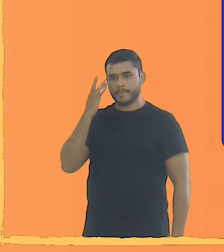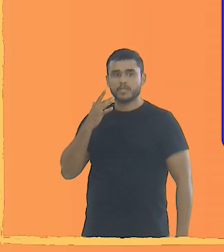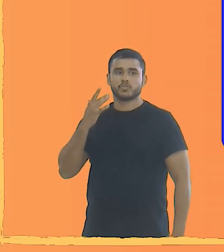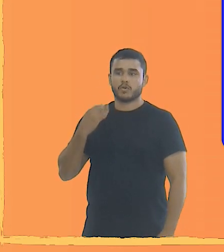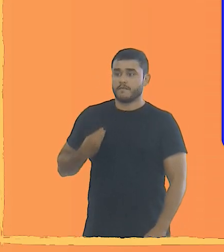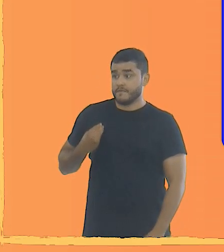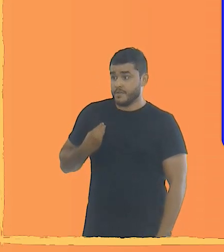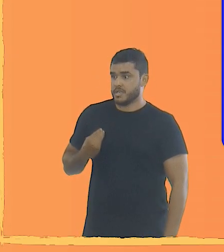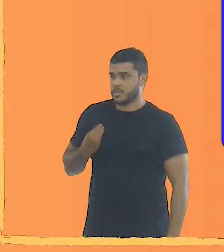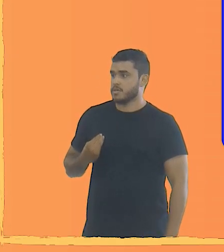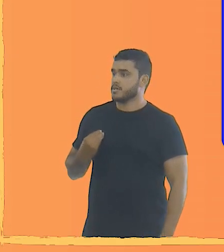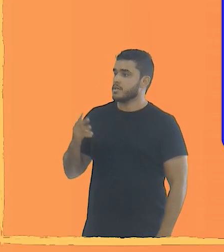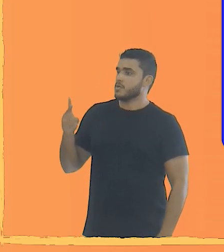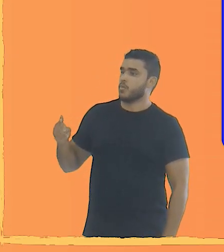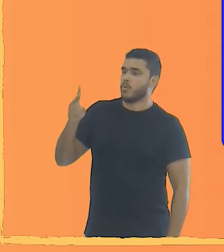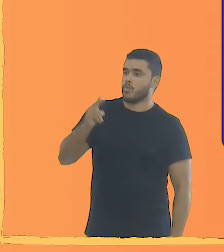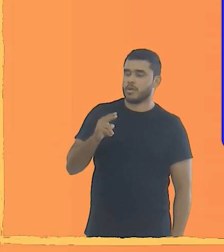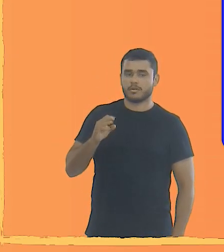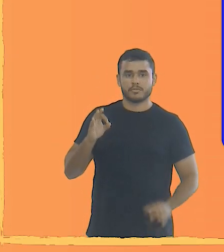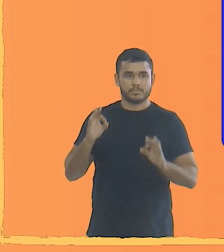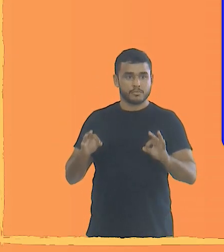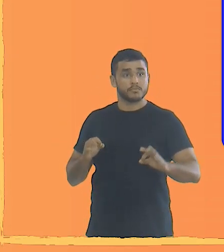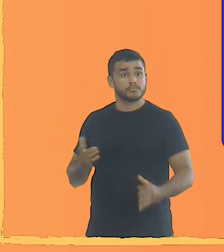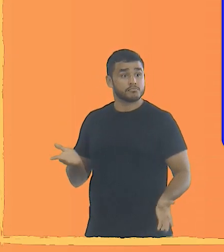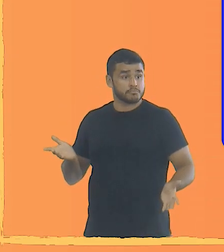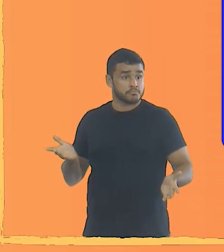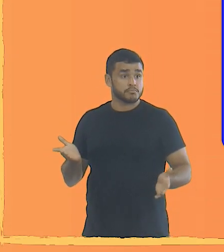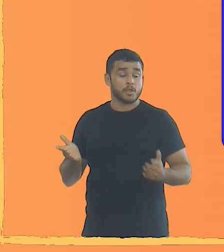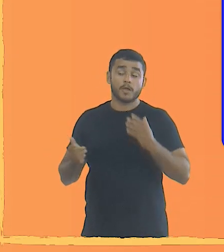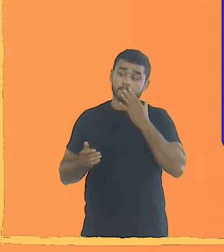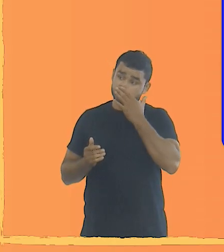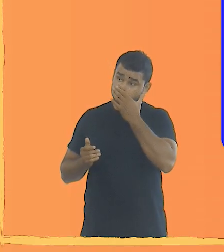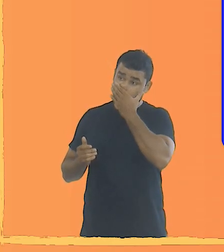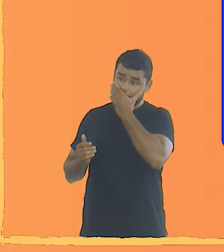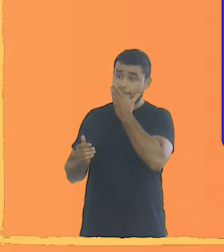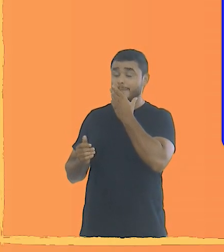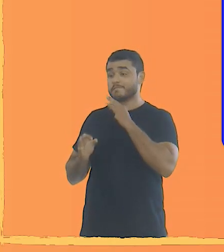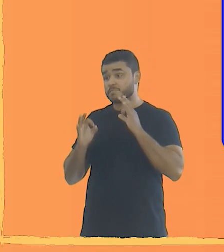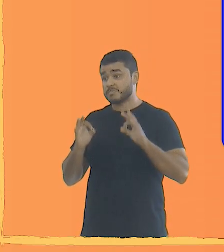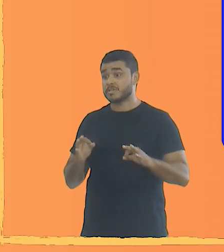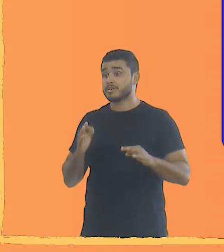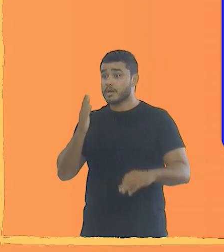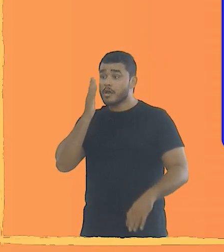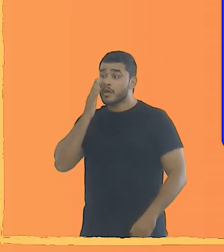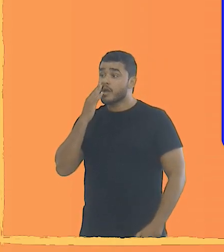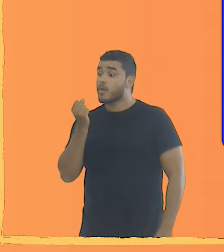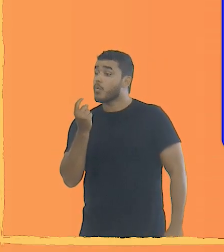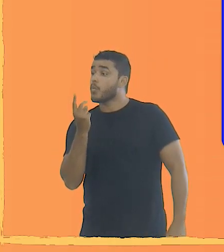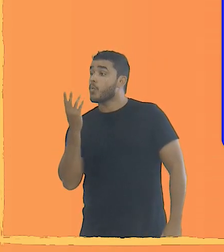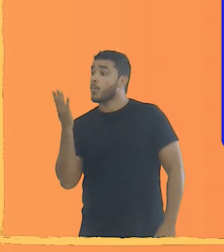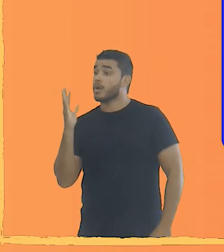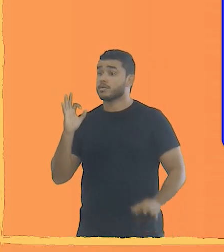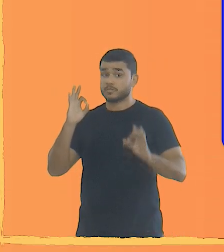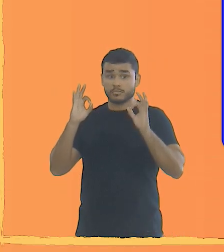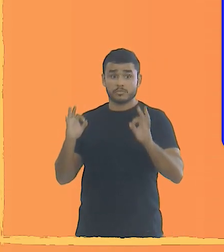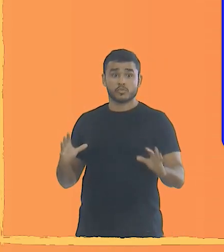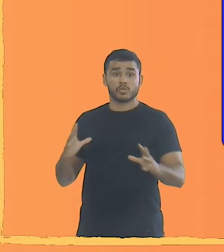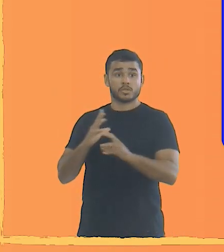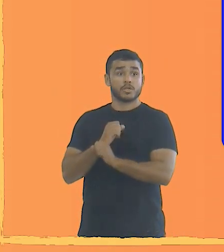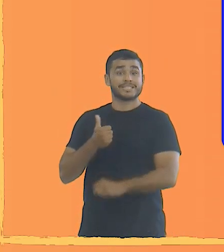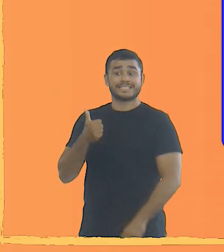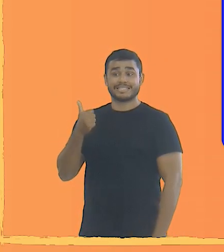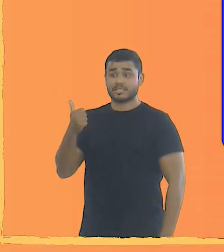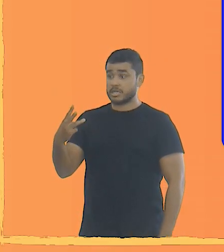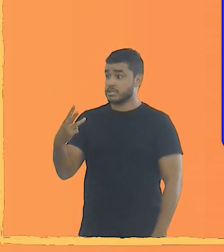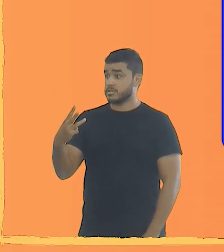garantir que existem pessoas que vão dar a mesma resposta? Eu preciso ter mais pessoas do que a quantidade de respostas. Eu preciso ter 13. Então aqui é a